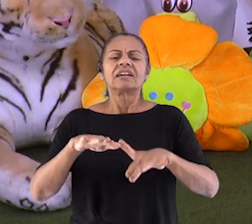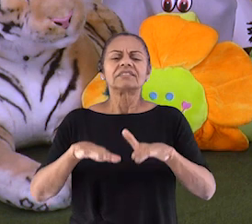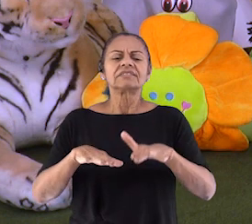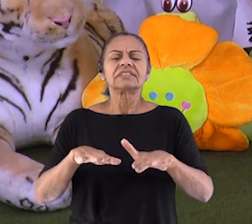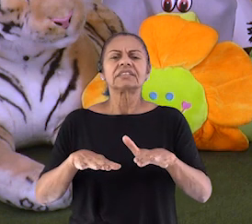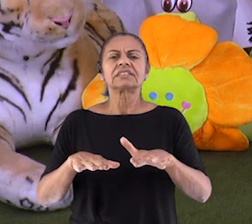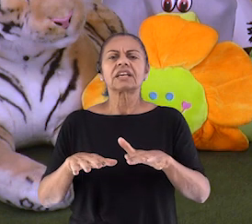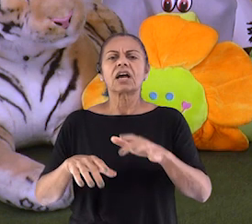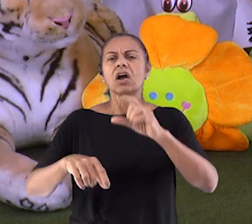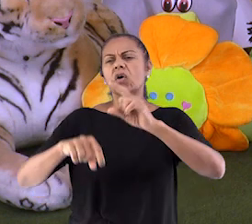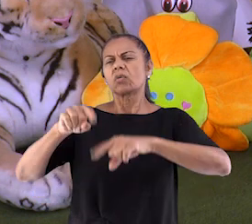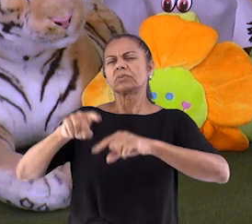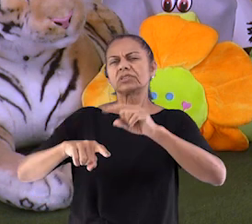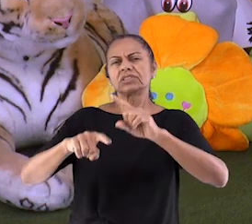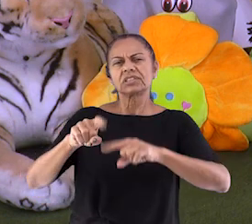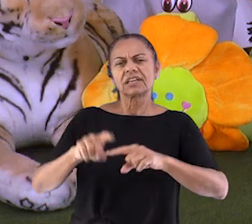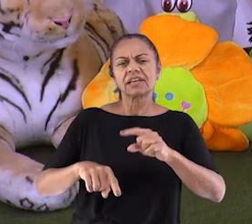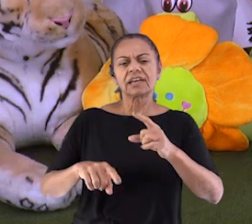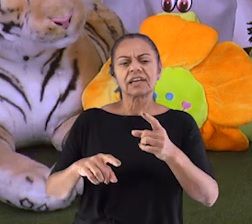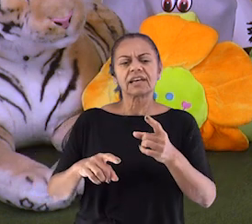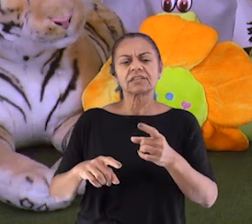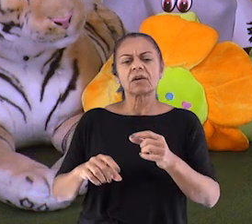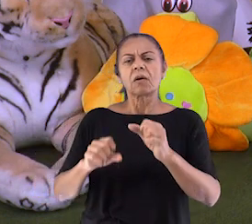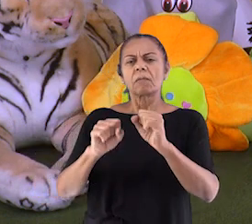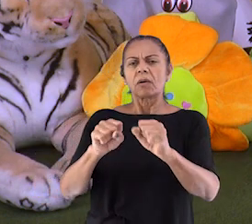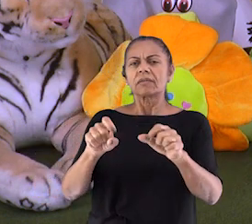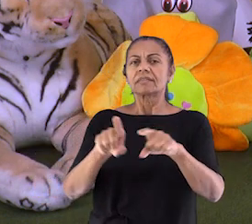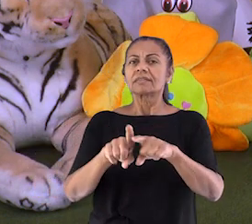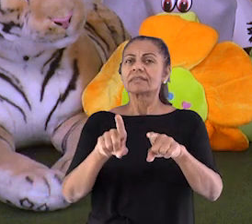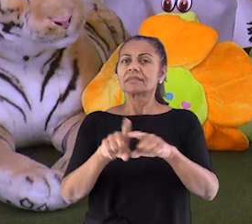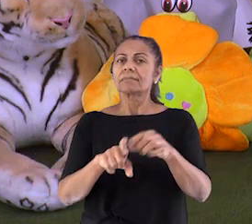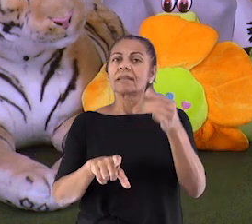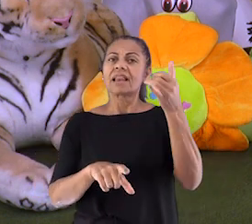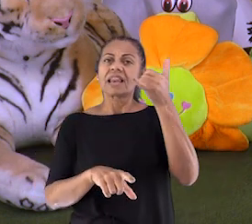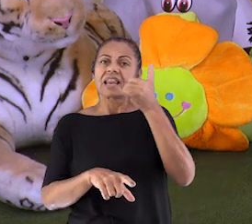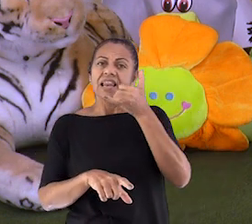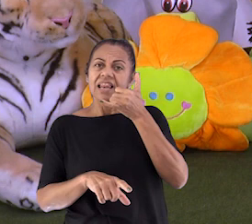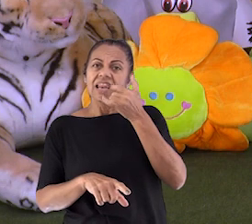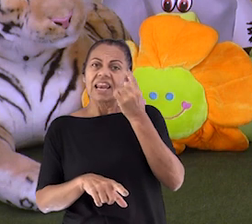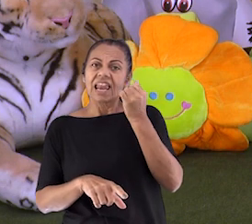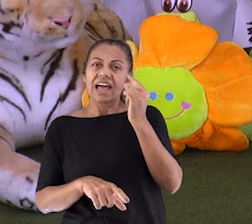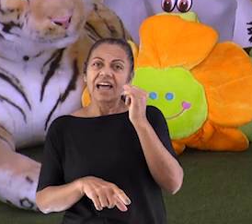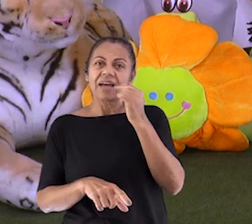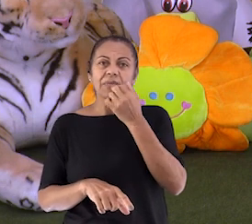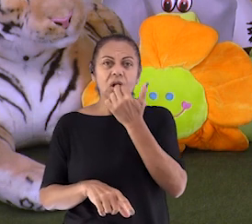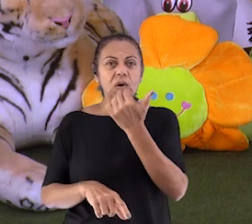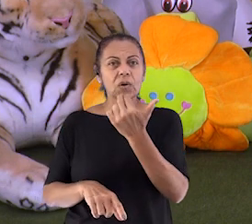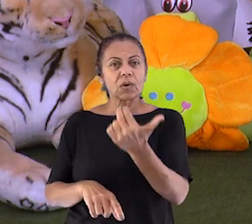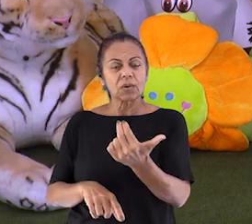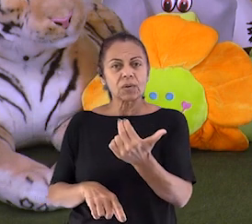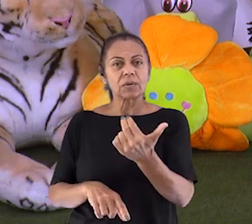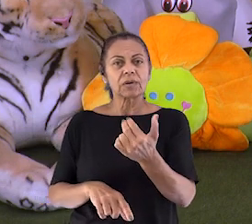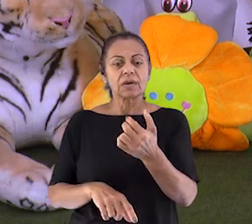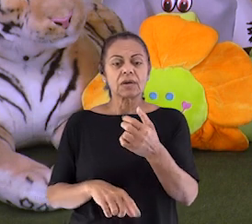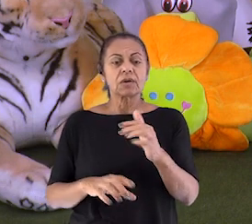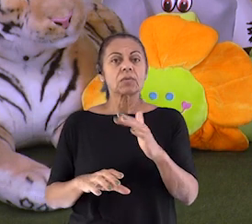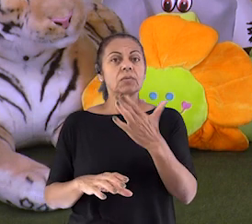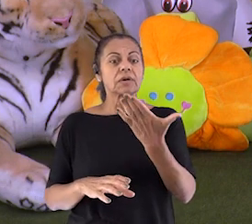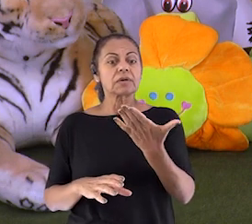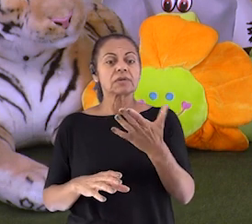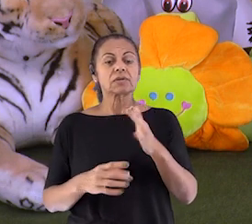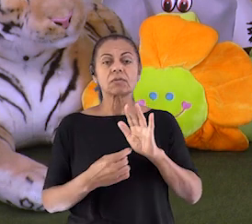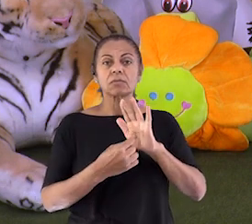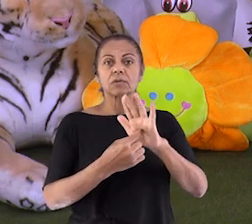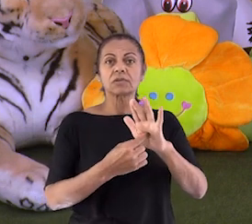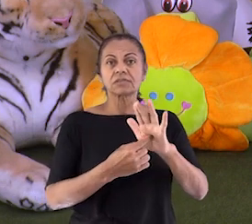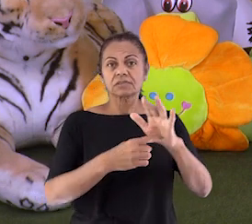encontrar um objeto, você pode pegar a sua caixa de lápis de cor e assim que eu mostrar o objeto, você procura a